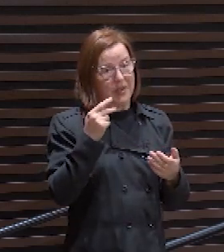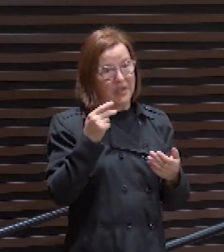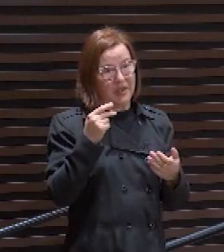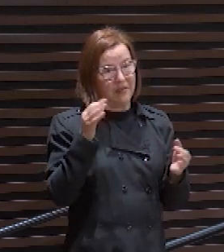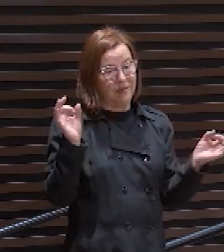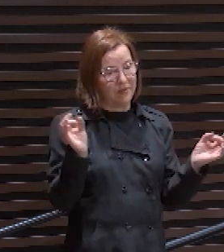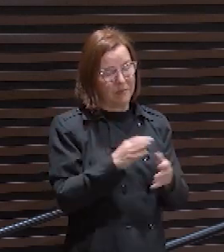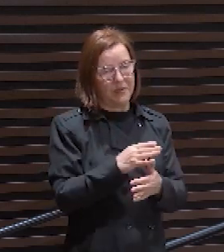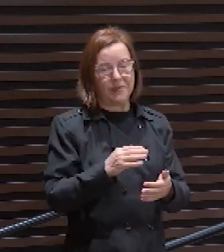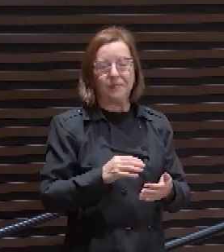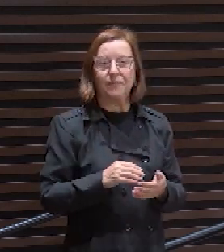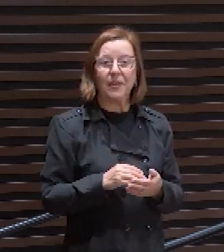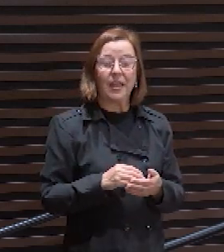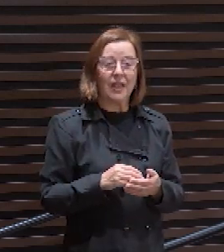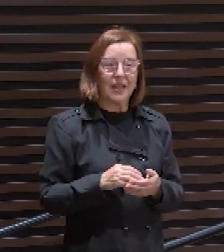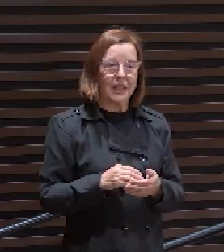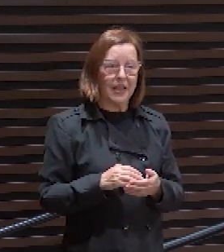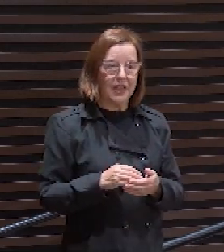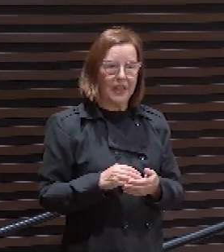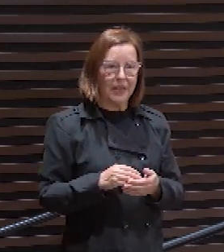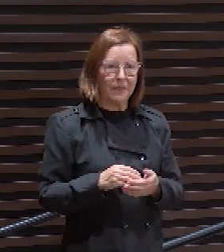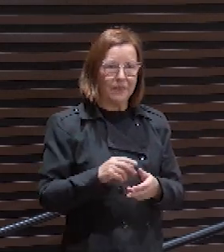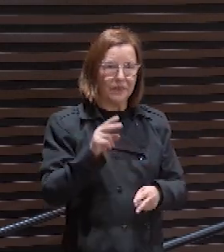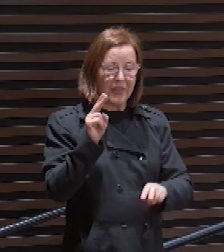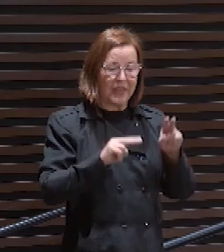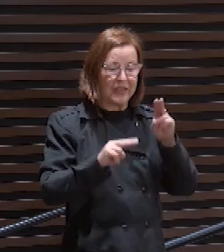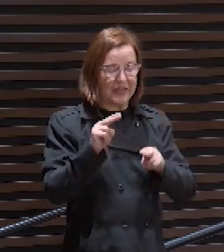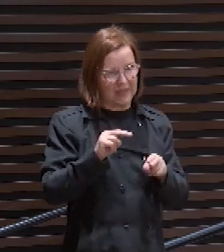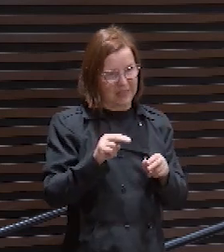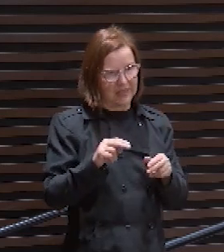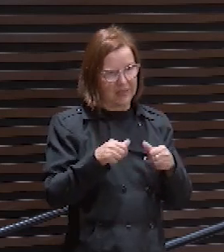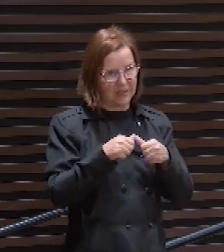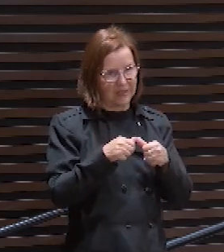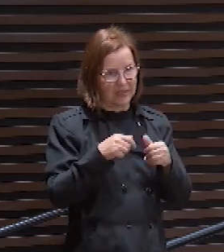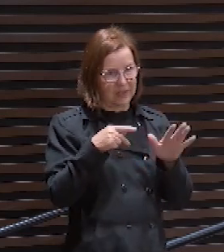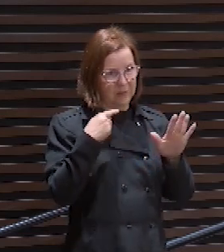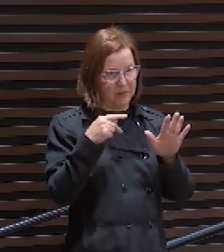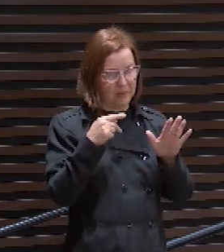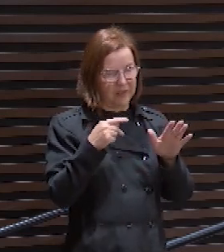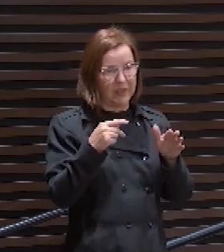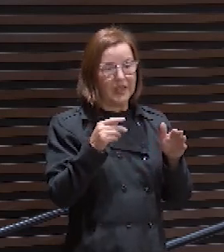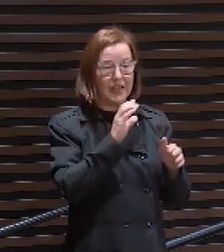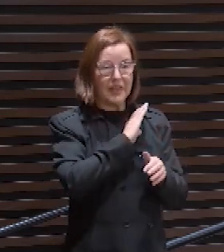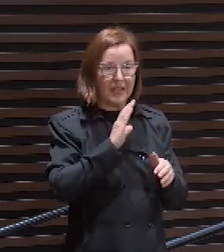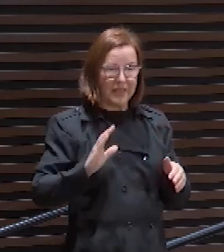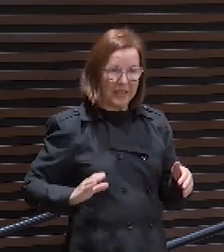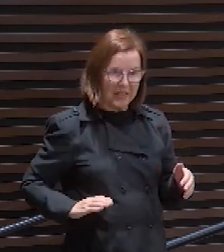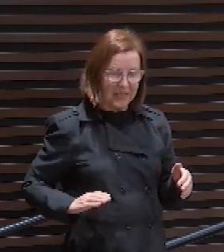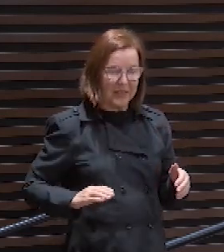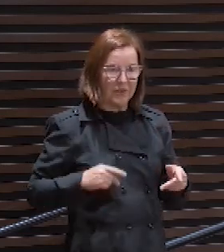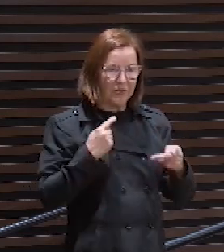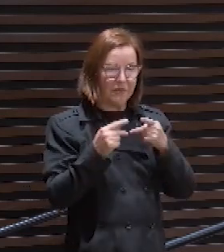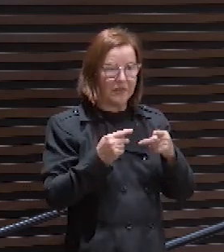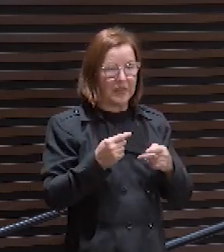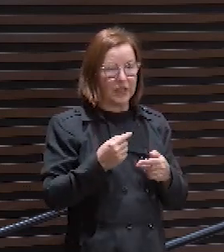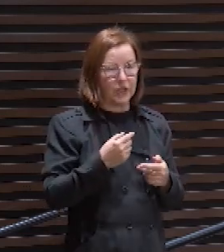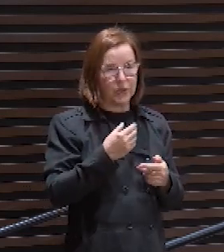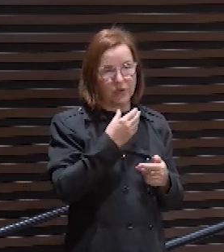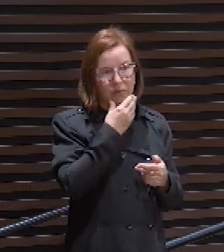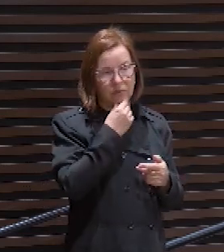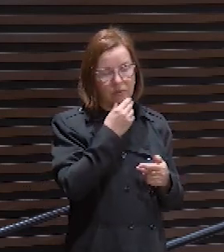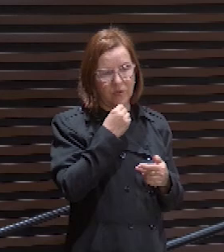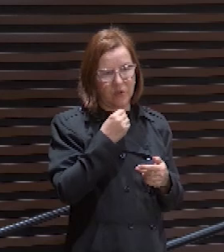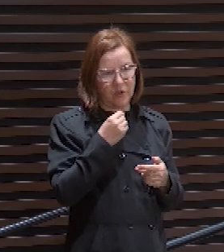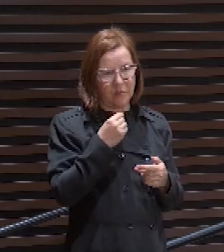de ambas as parábolas, entendemos que Cristo está se referindo ao fato de que o homem, por si só, não possui os